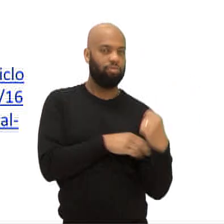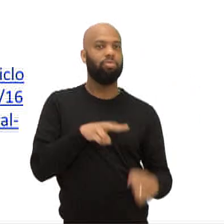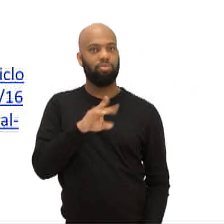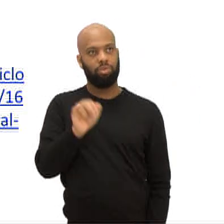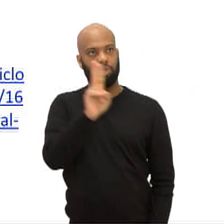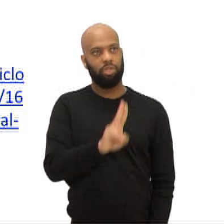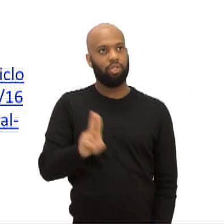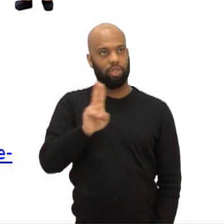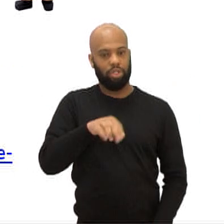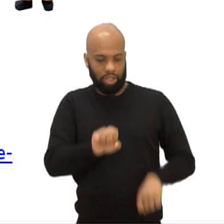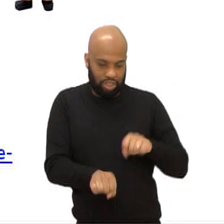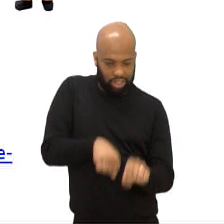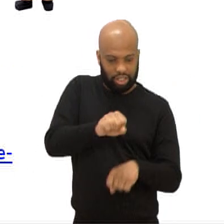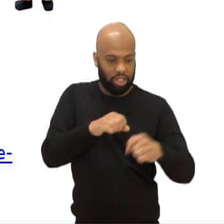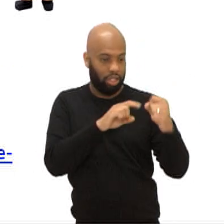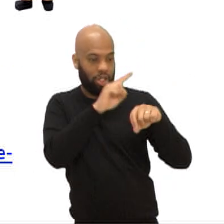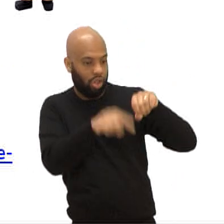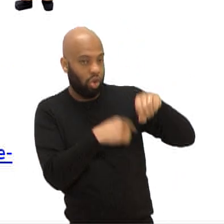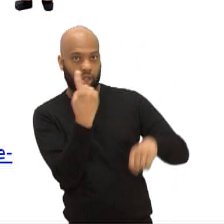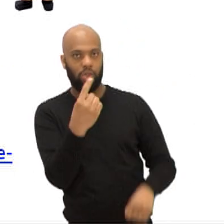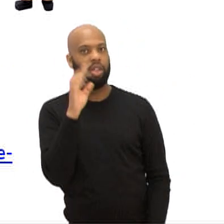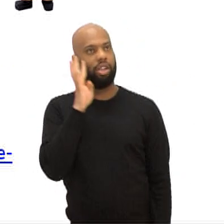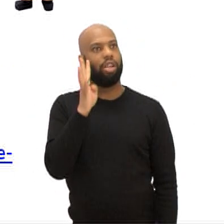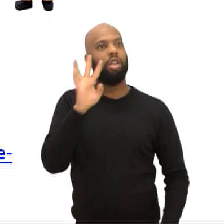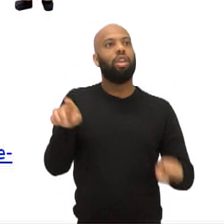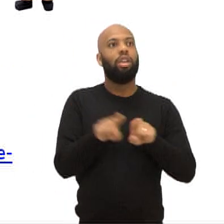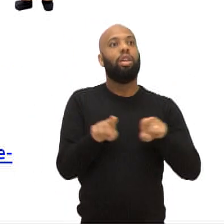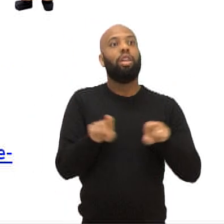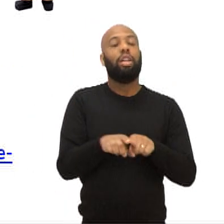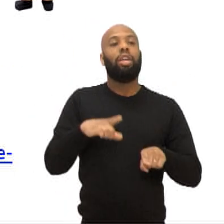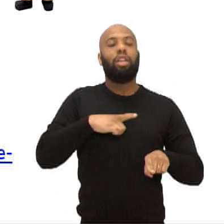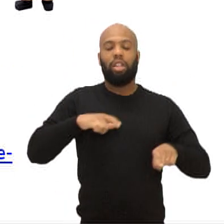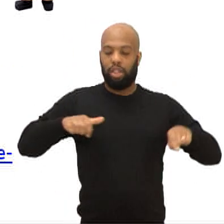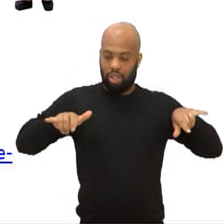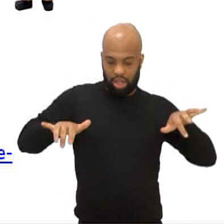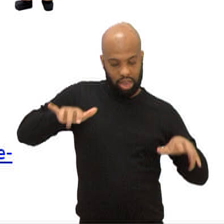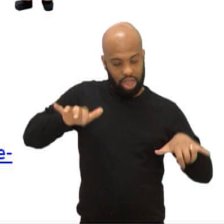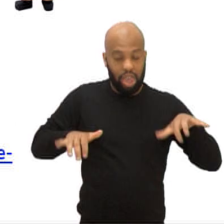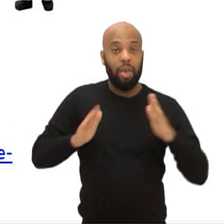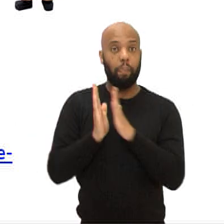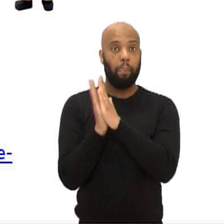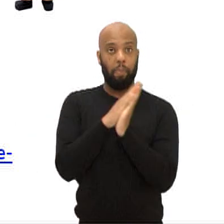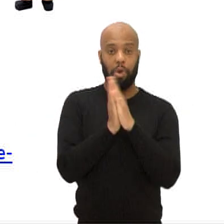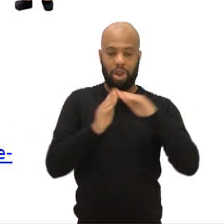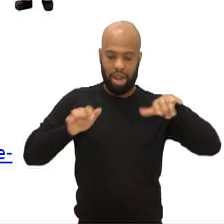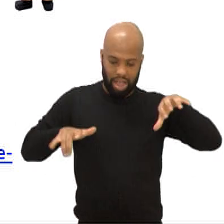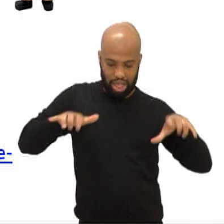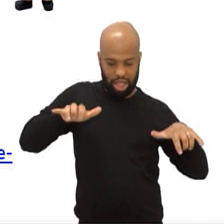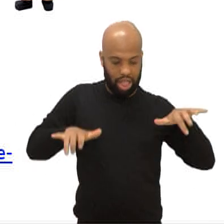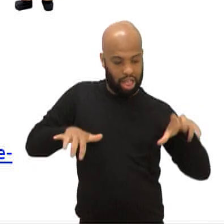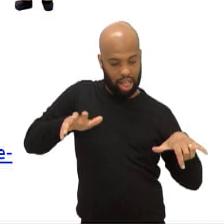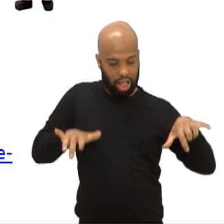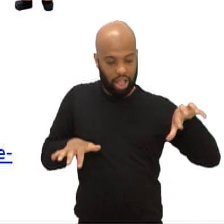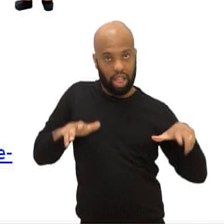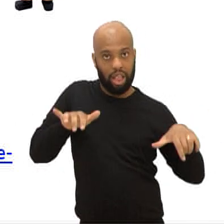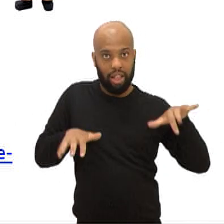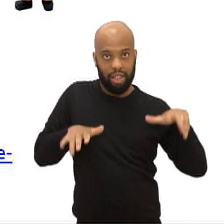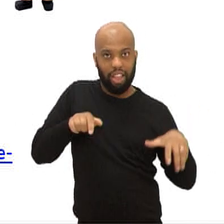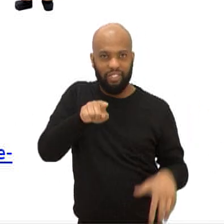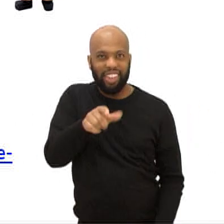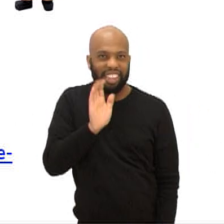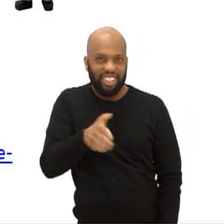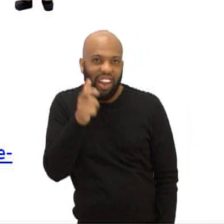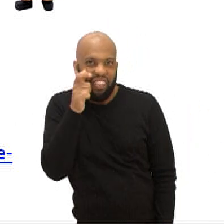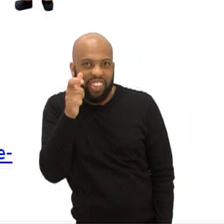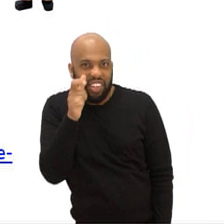Esse monociclo é bem legal, essa prática. E também temos os fantoches ou marionetes. Então, quem nunca assistiu uma